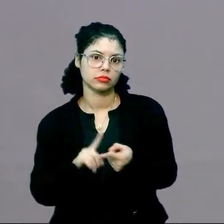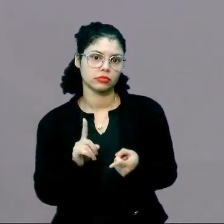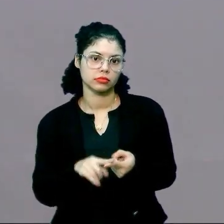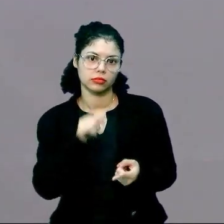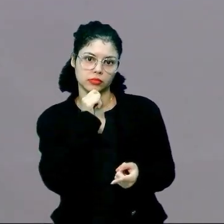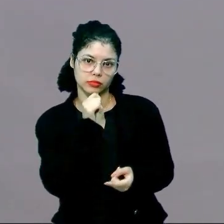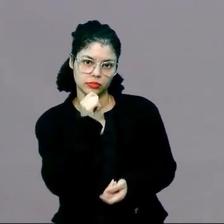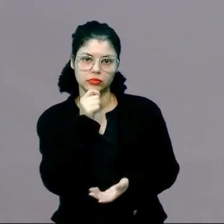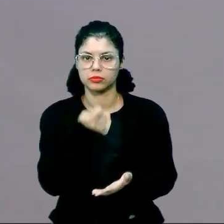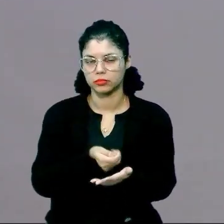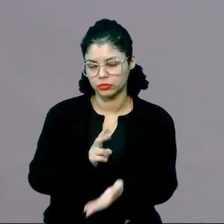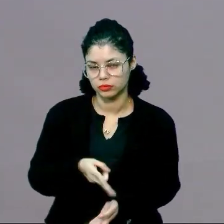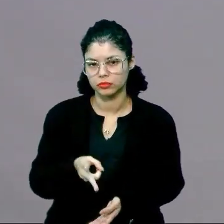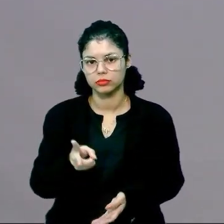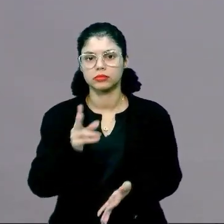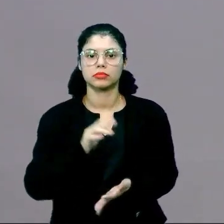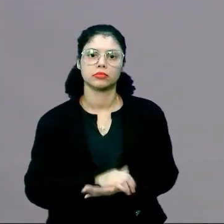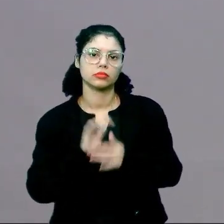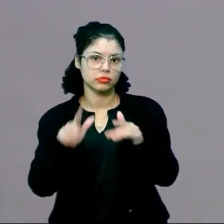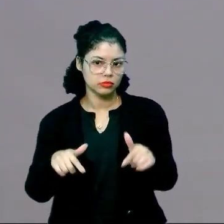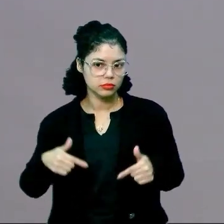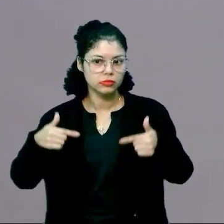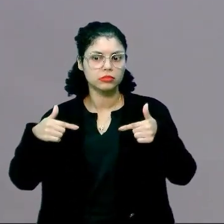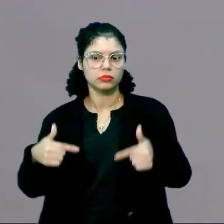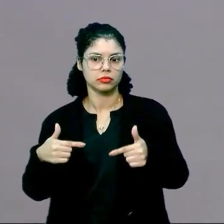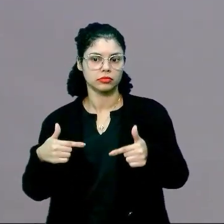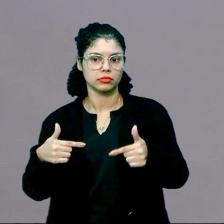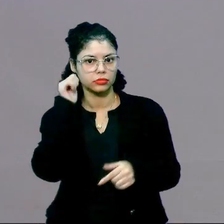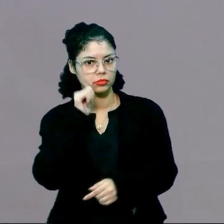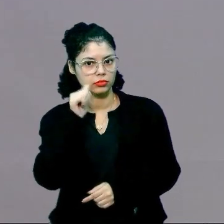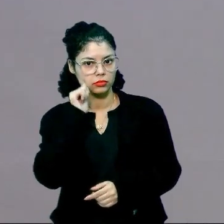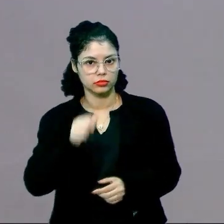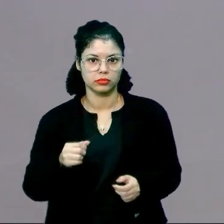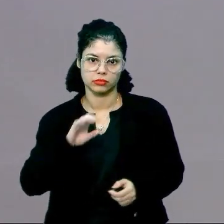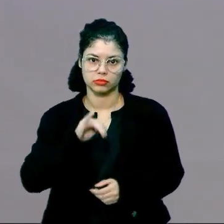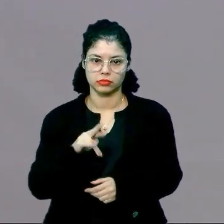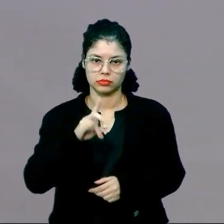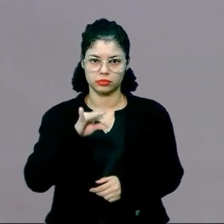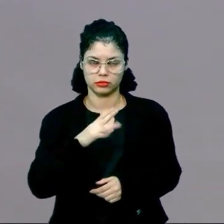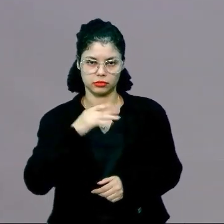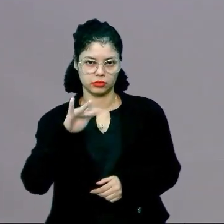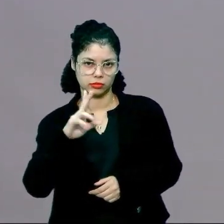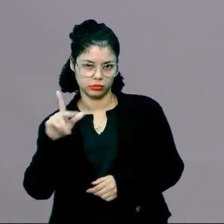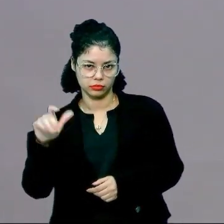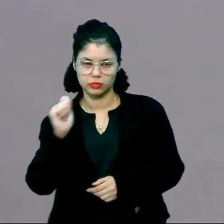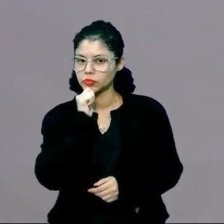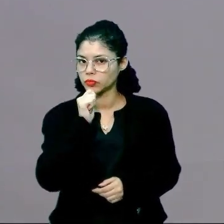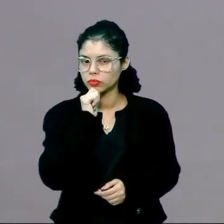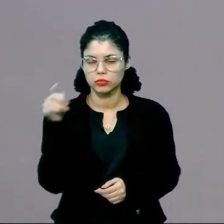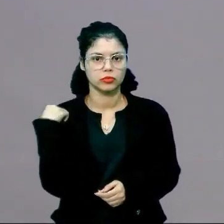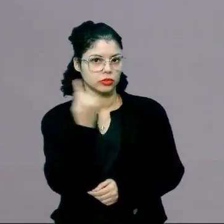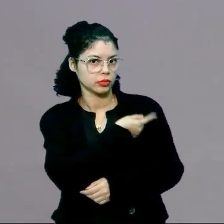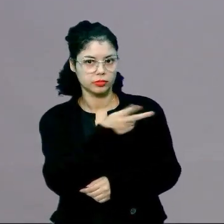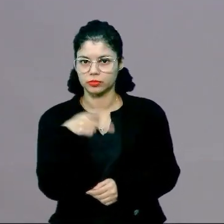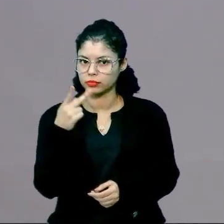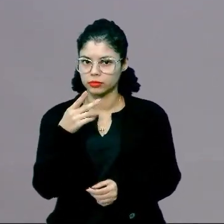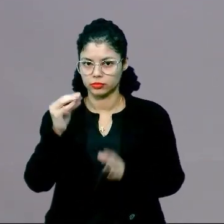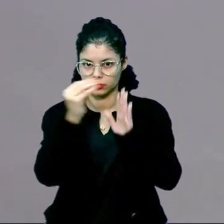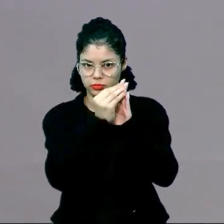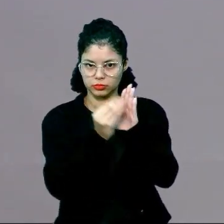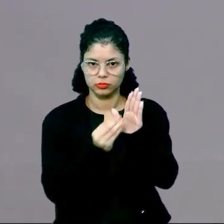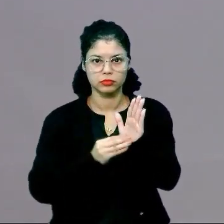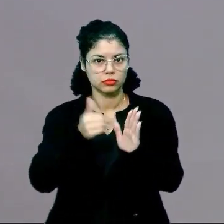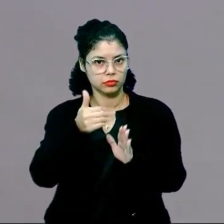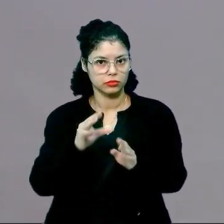ainda é pertinente a luta para a emancipação da mulher. E nós não estamos falando de dados de